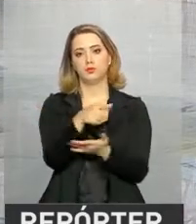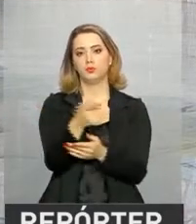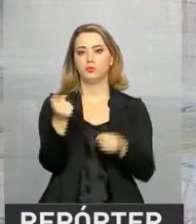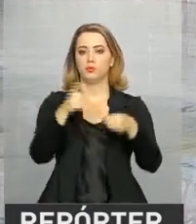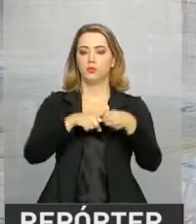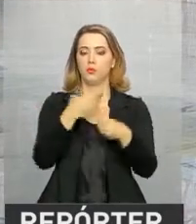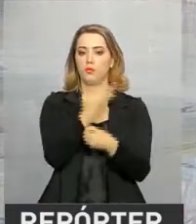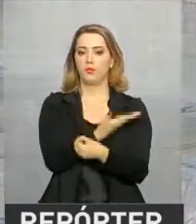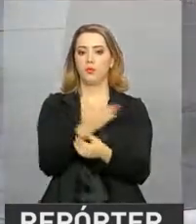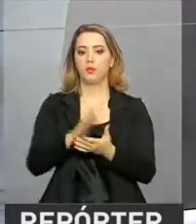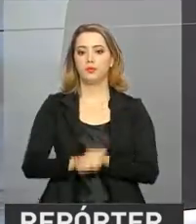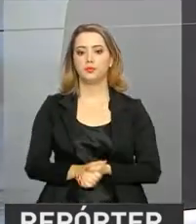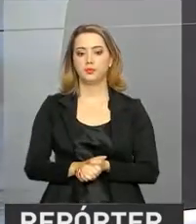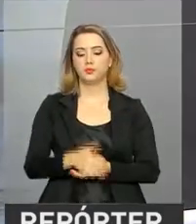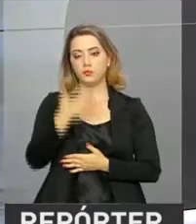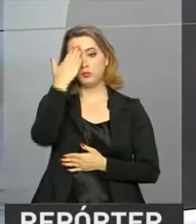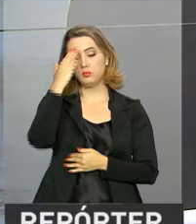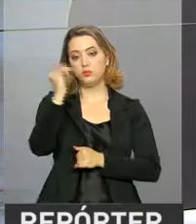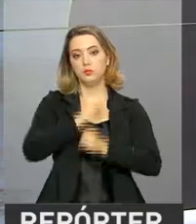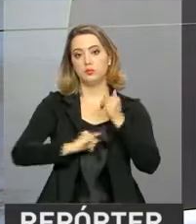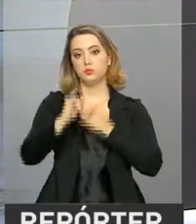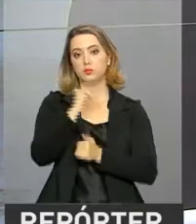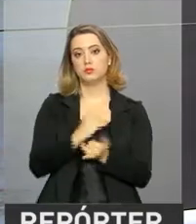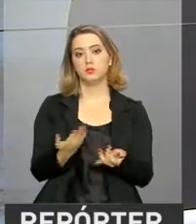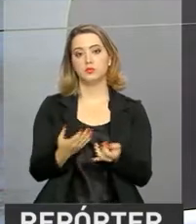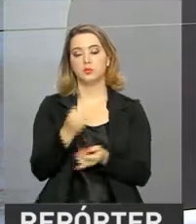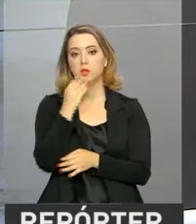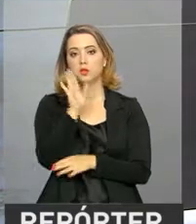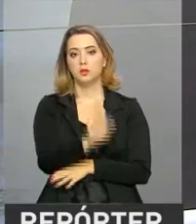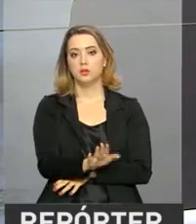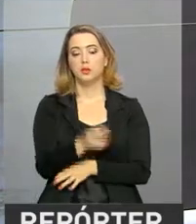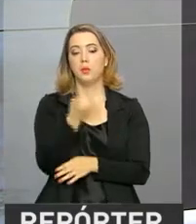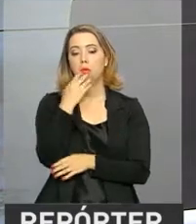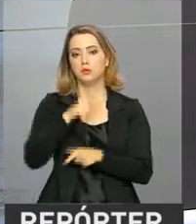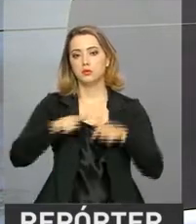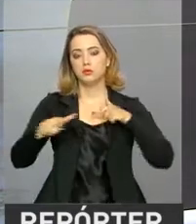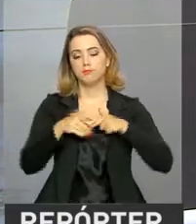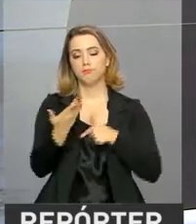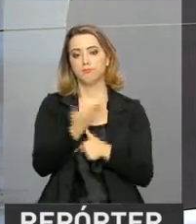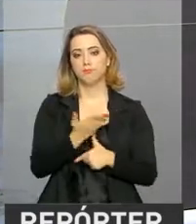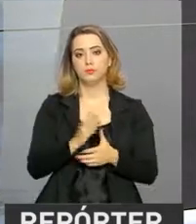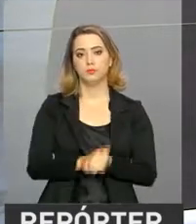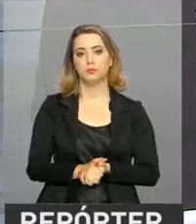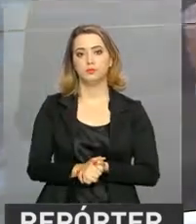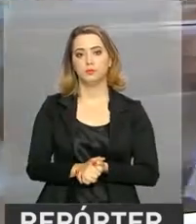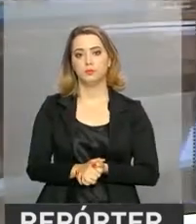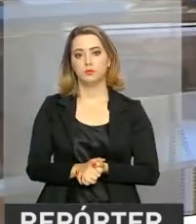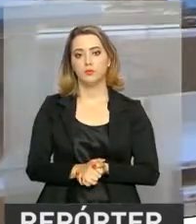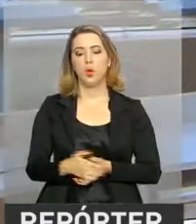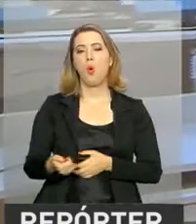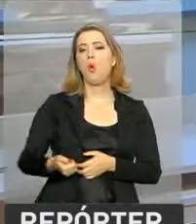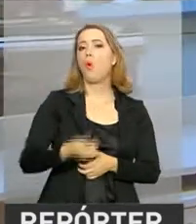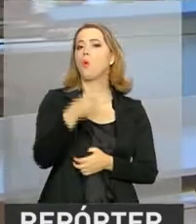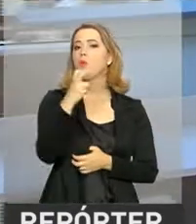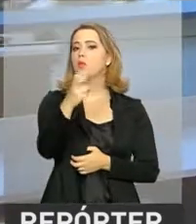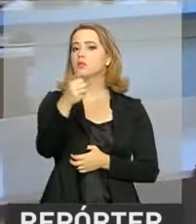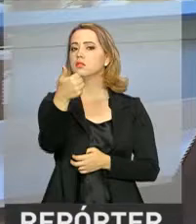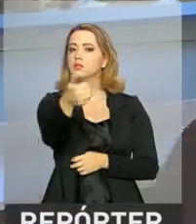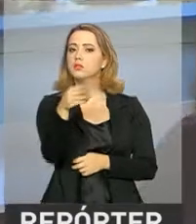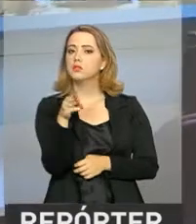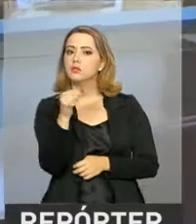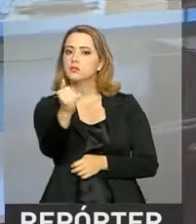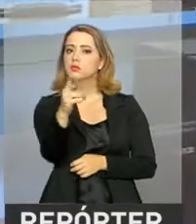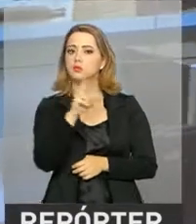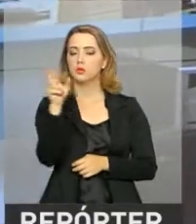você no estúdio zé luis obrigado pelas informações paulo la sálvia boa tarde bom trabalho pra você nos quase 51 bilhões de